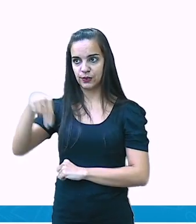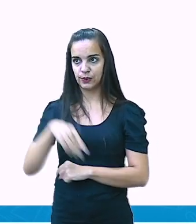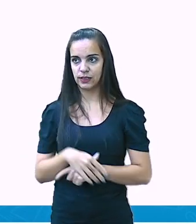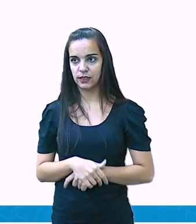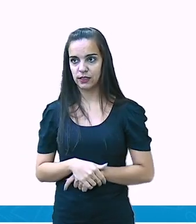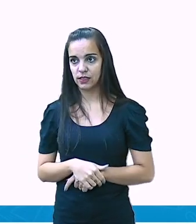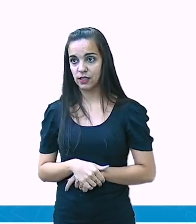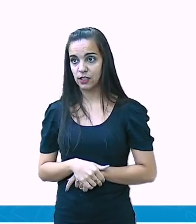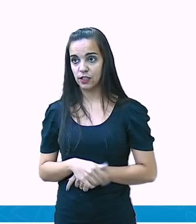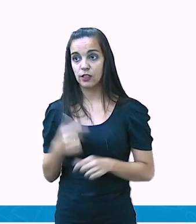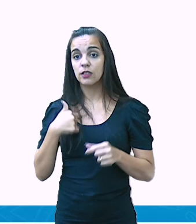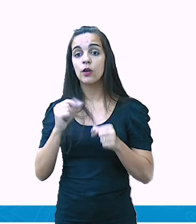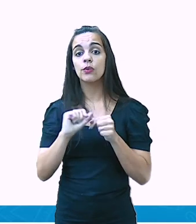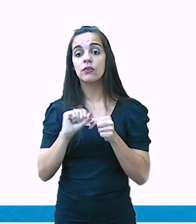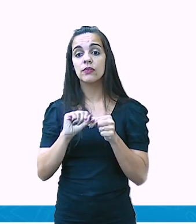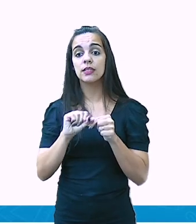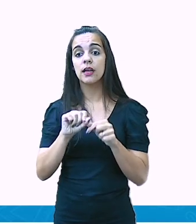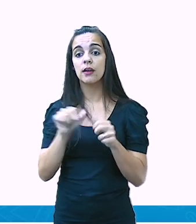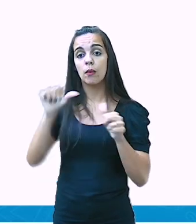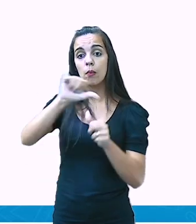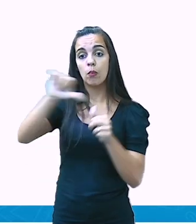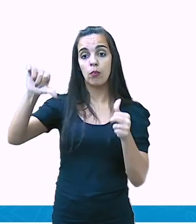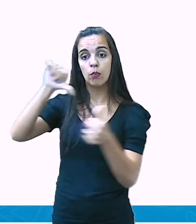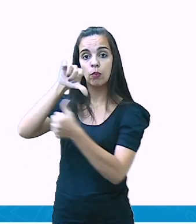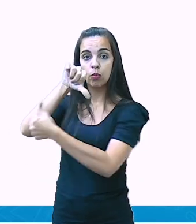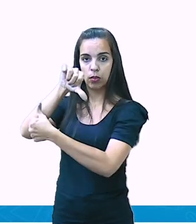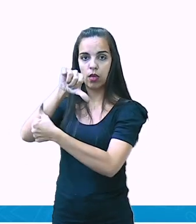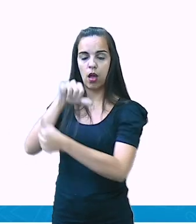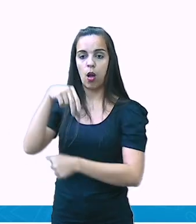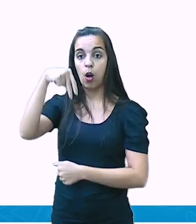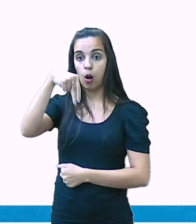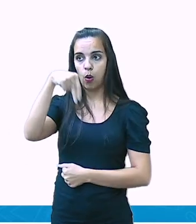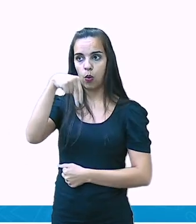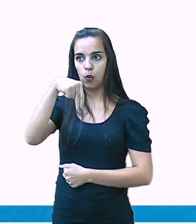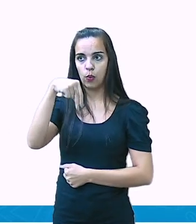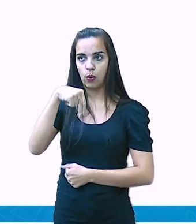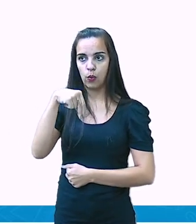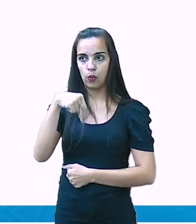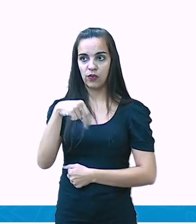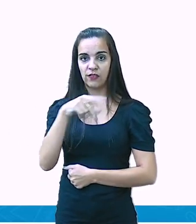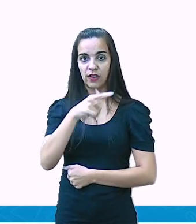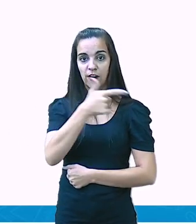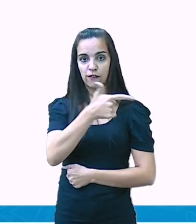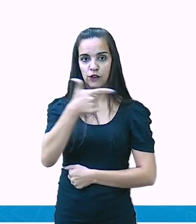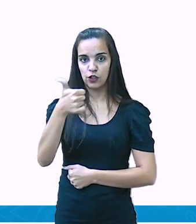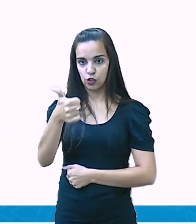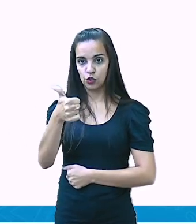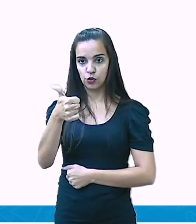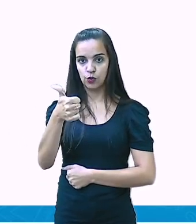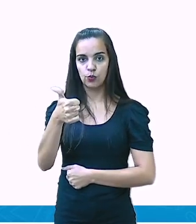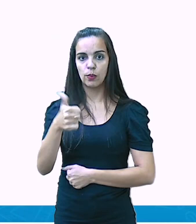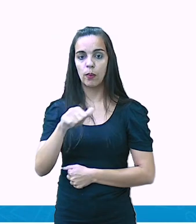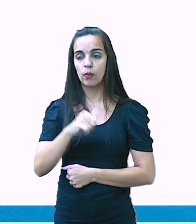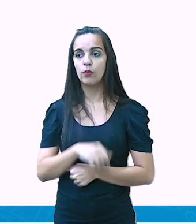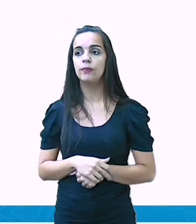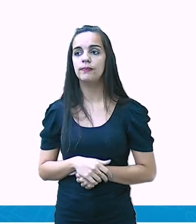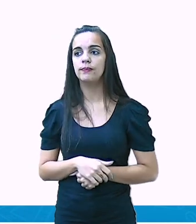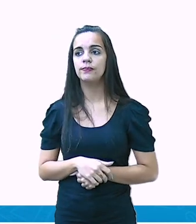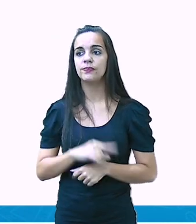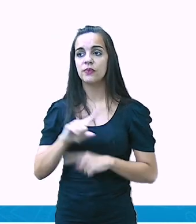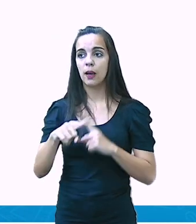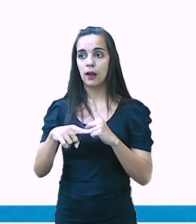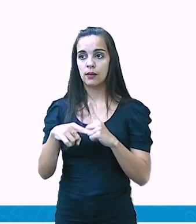preciso fazer? Mudar o 10, que corresponde ao número de prótons, de membro, para que eu possa desenvolver essa